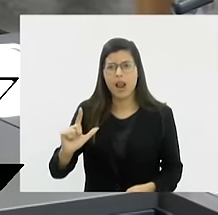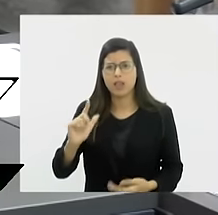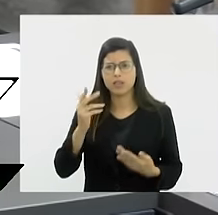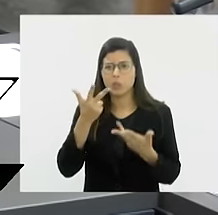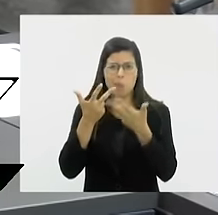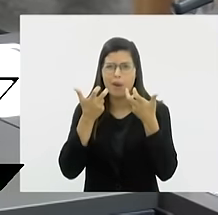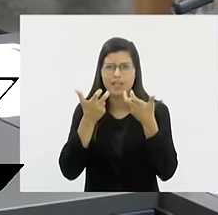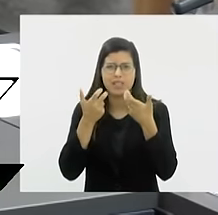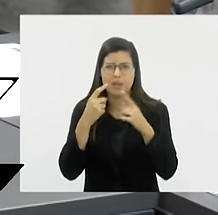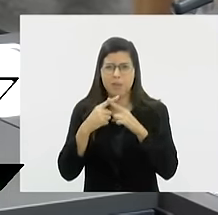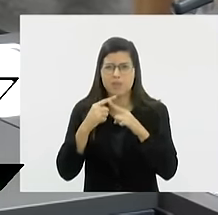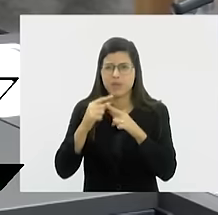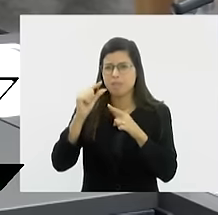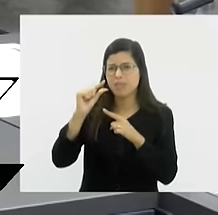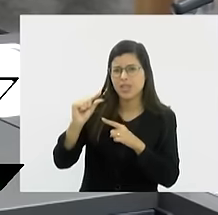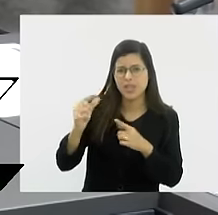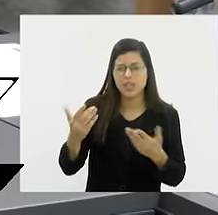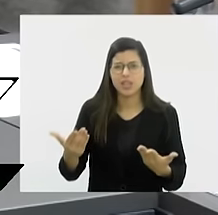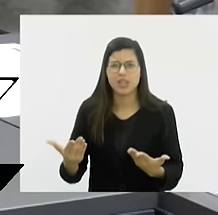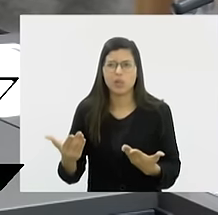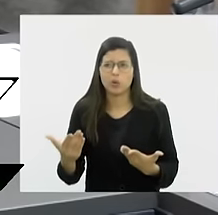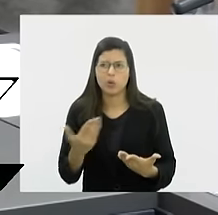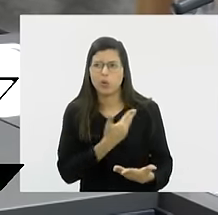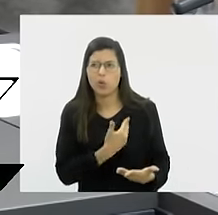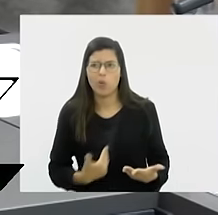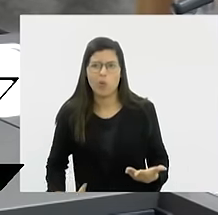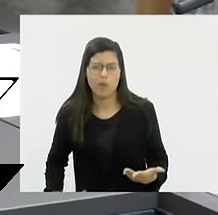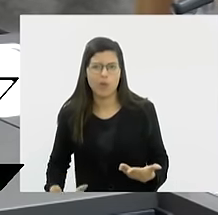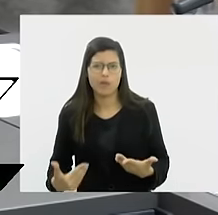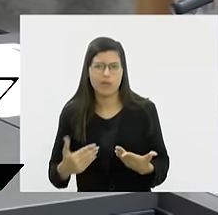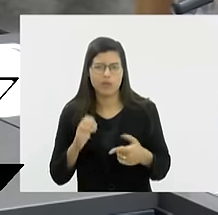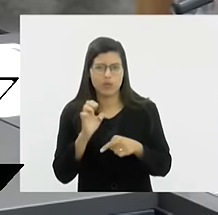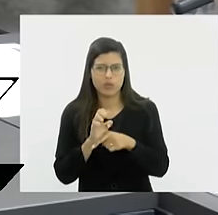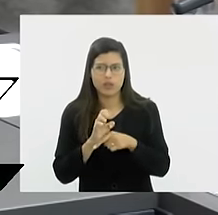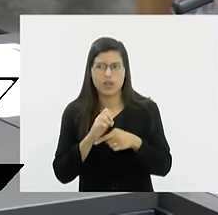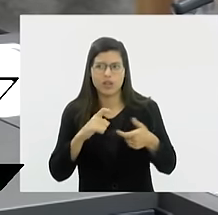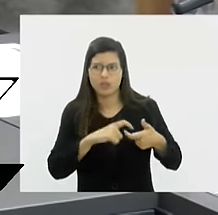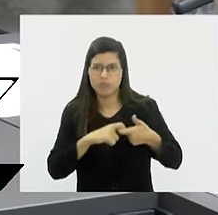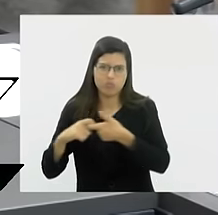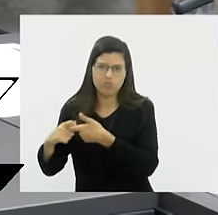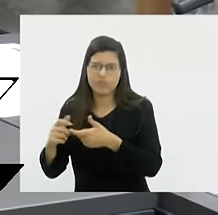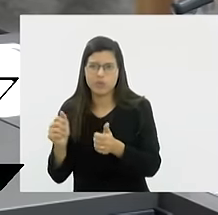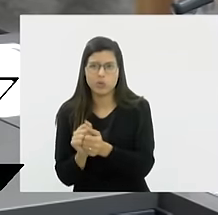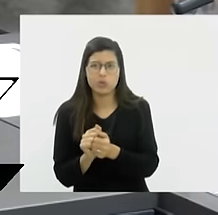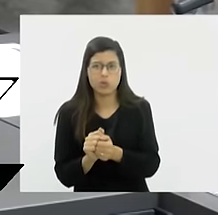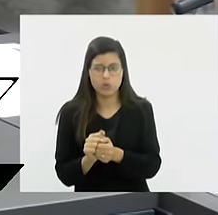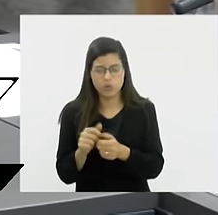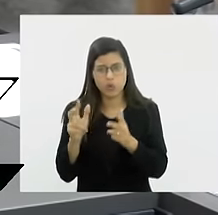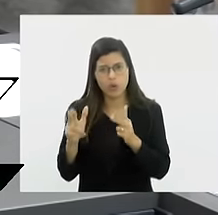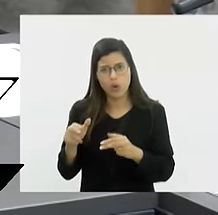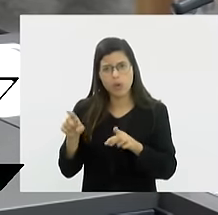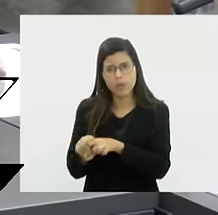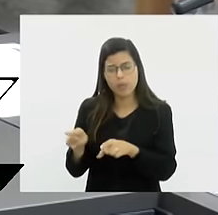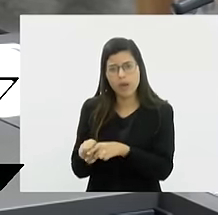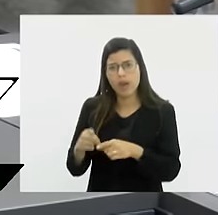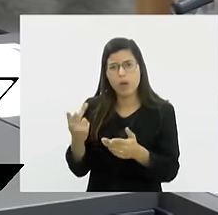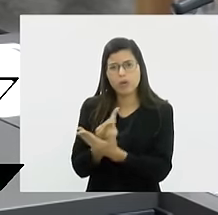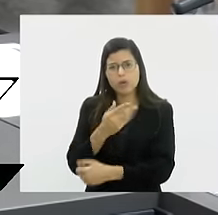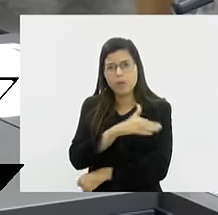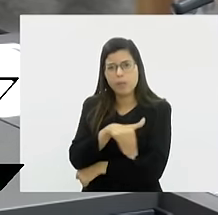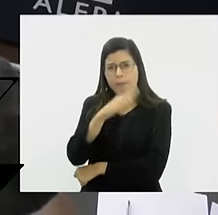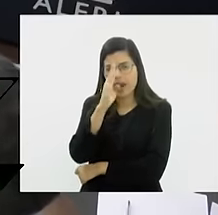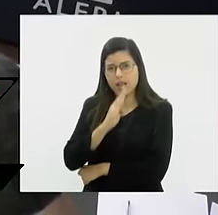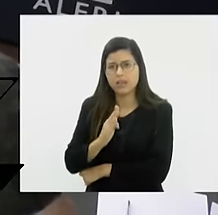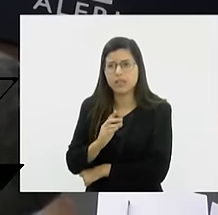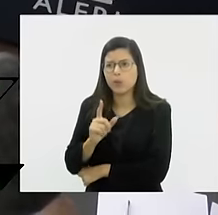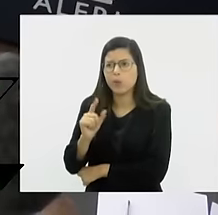no lacre, junto com o governo do Estado, que é o motorista do reboque lá por causa das pessoas. Como foi o caso da Avenida Brasil. O que o policial do